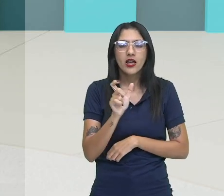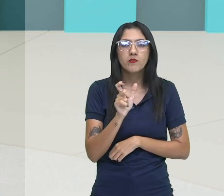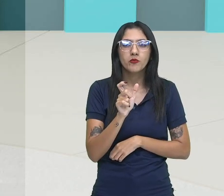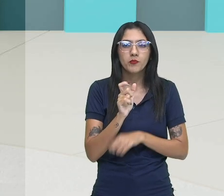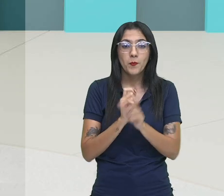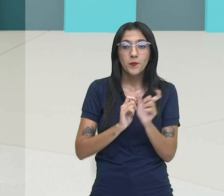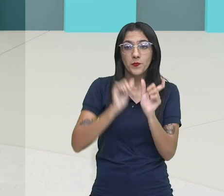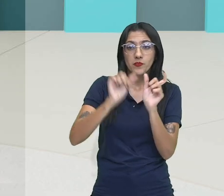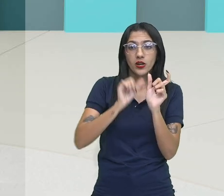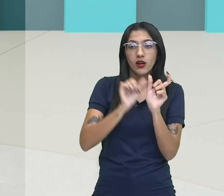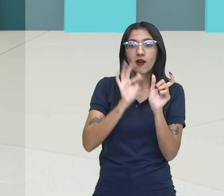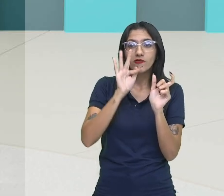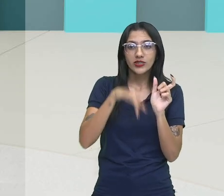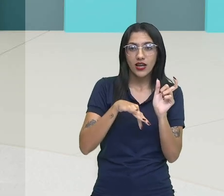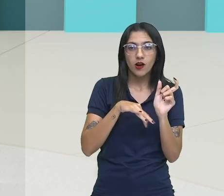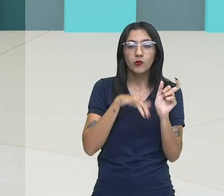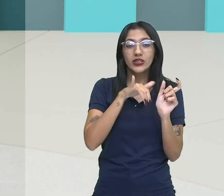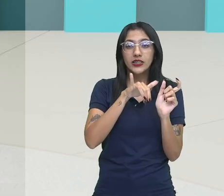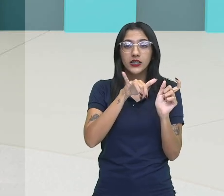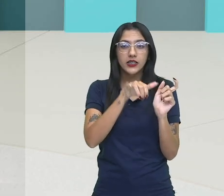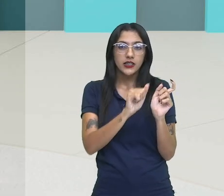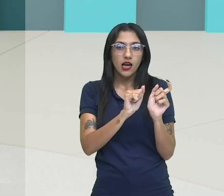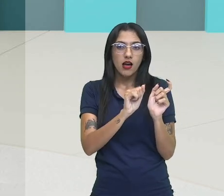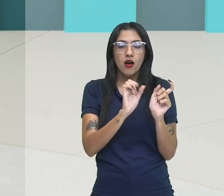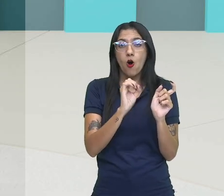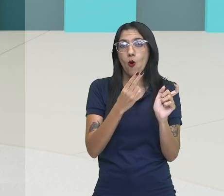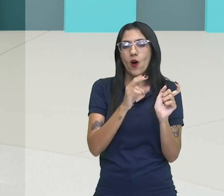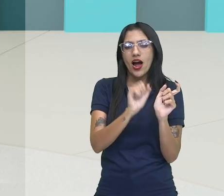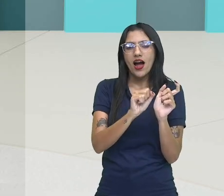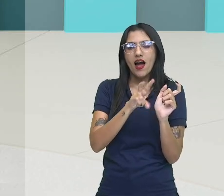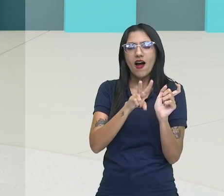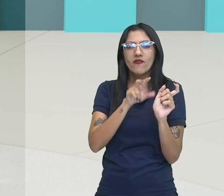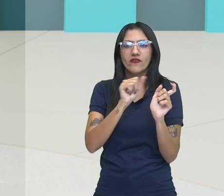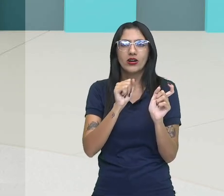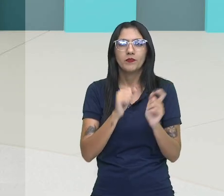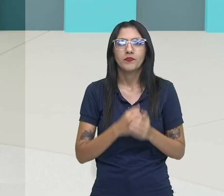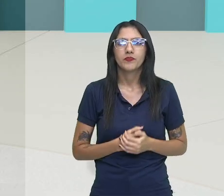ava ou em ia. Por exemplo, eu